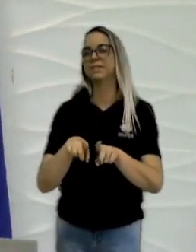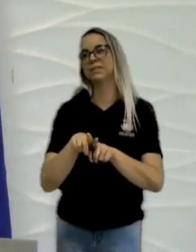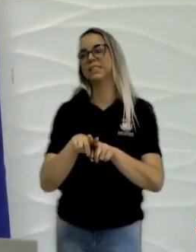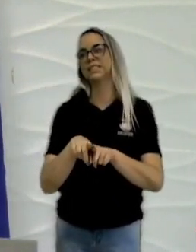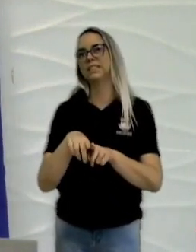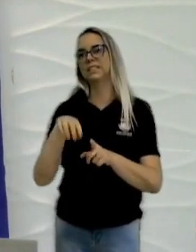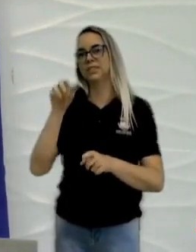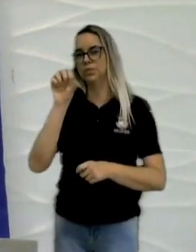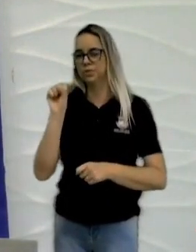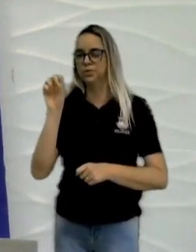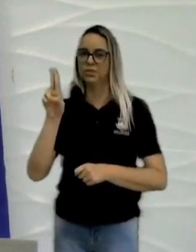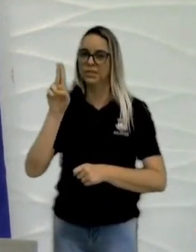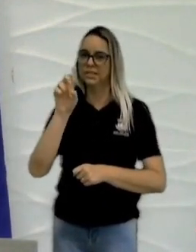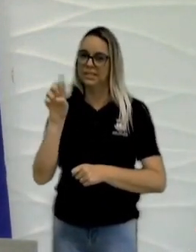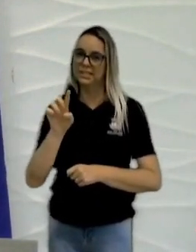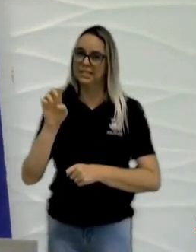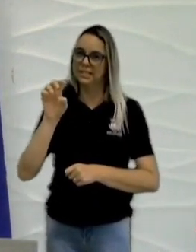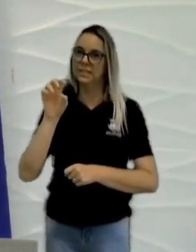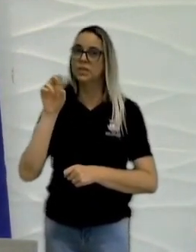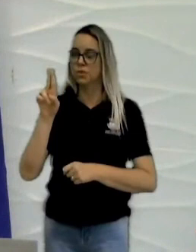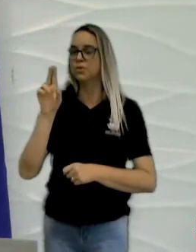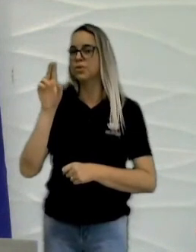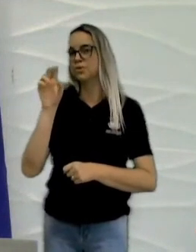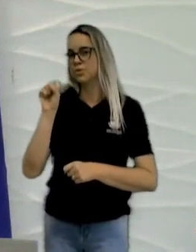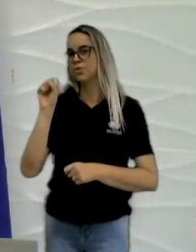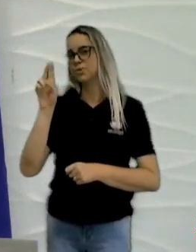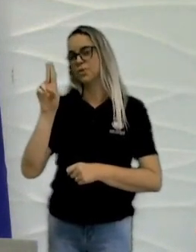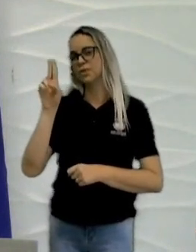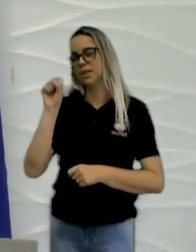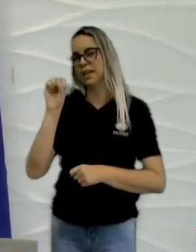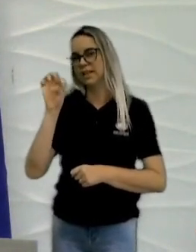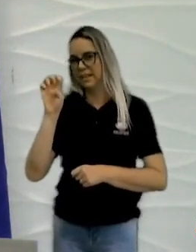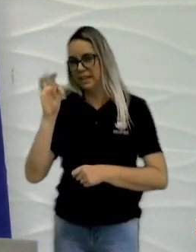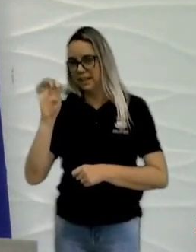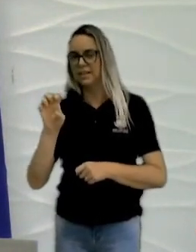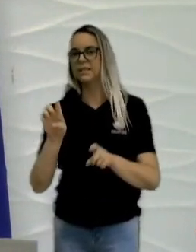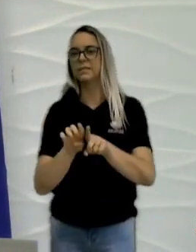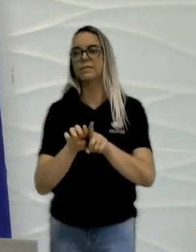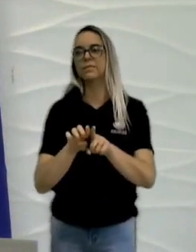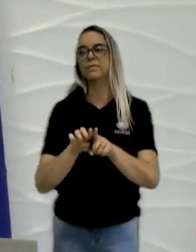Suzete Cordeiro, Cíntia Dornelas. Eduarda Feitosa.